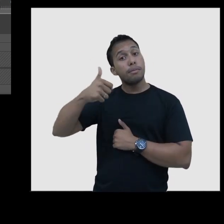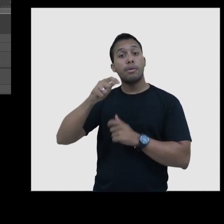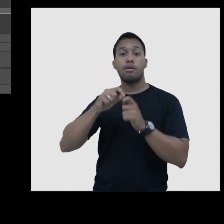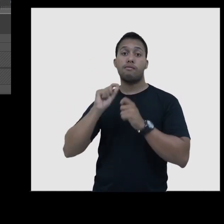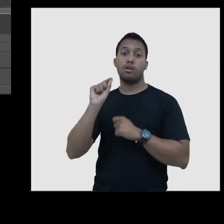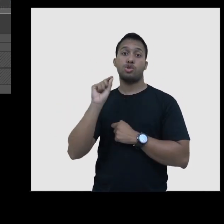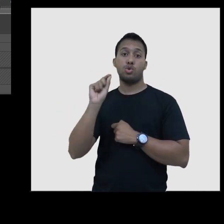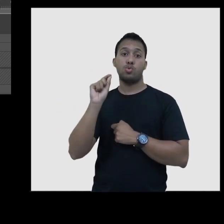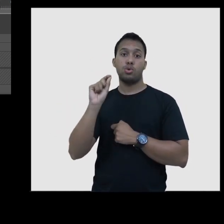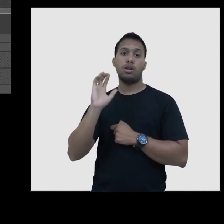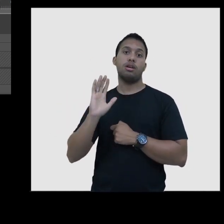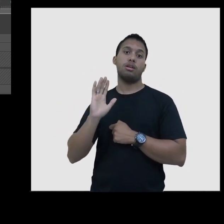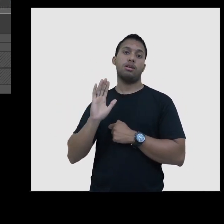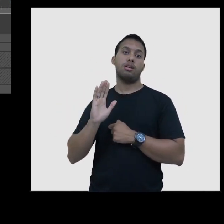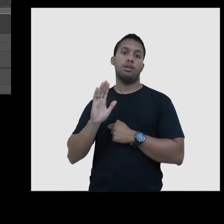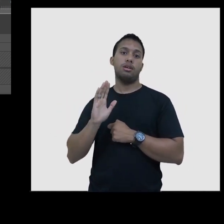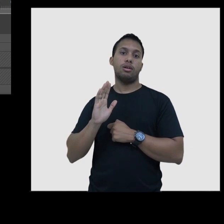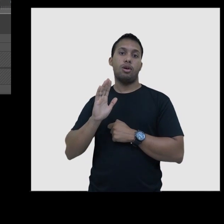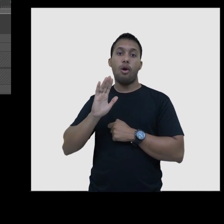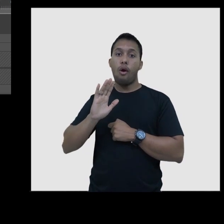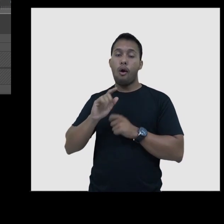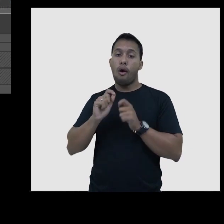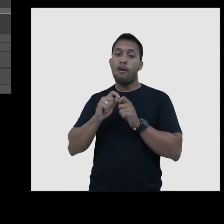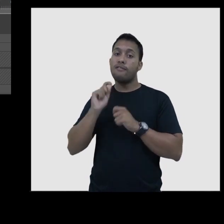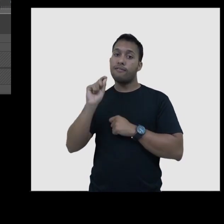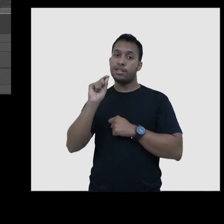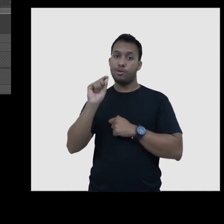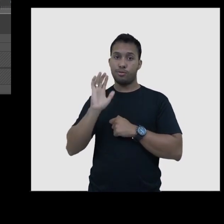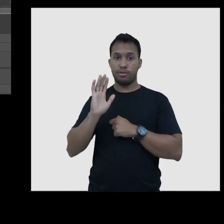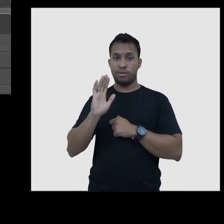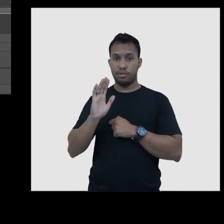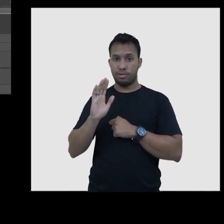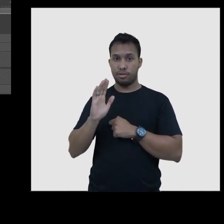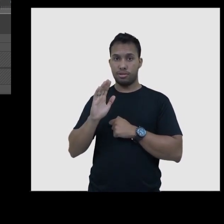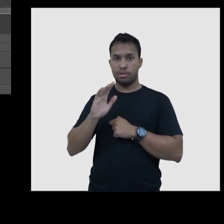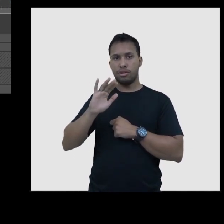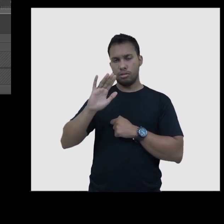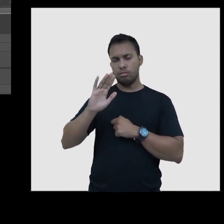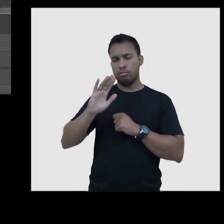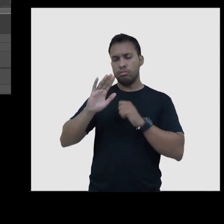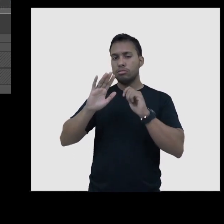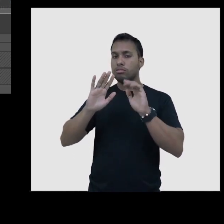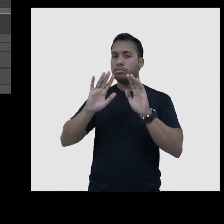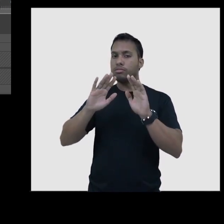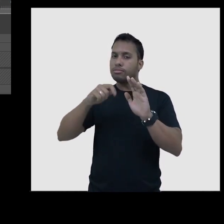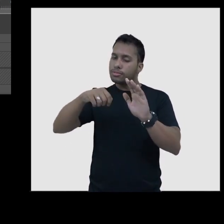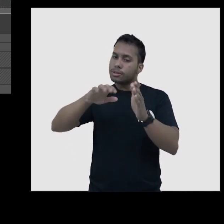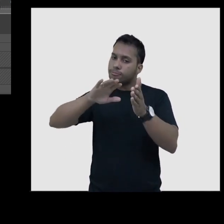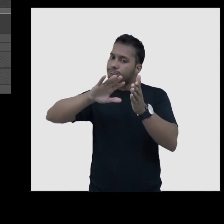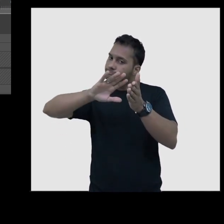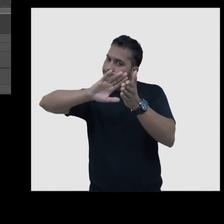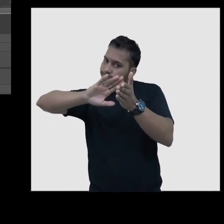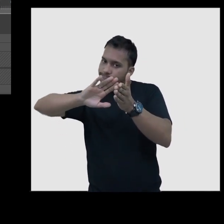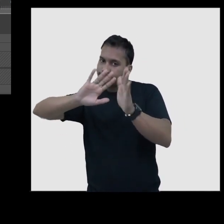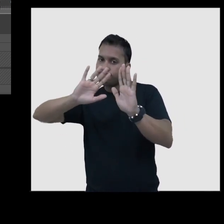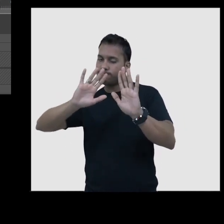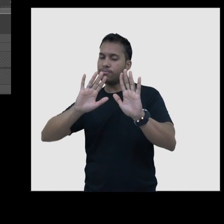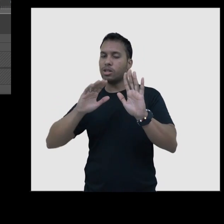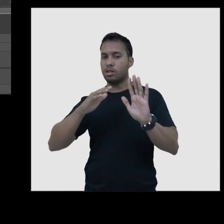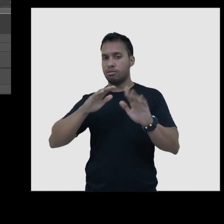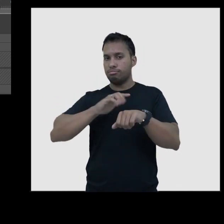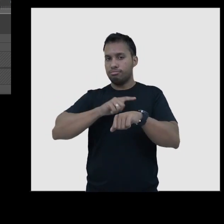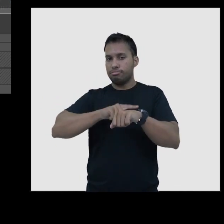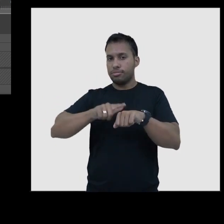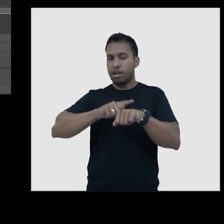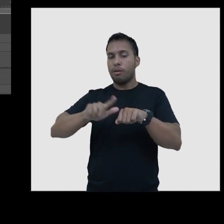coisa que eu gostaria que a gente fizesse aqui primeiro na verdade, era sair daqui. A gente vai exportar o nosso arquivo, mas